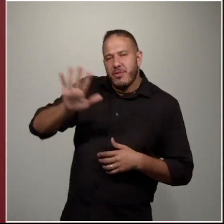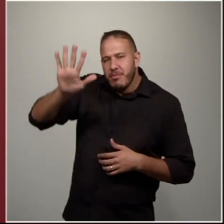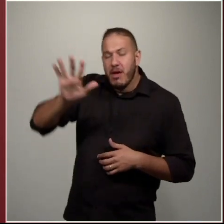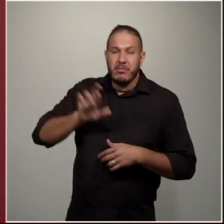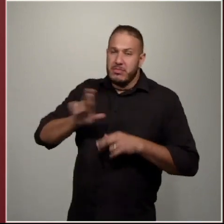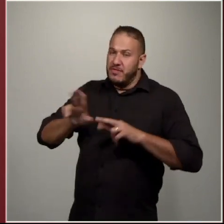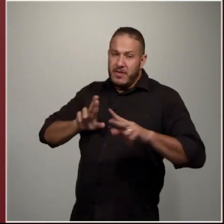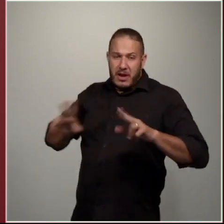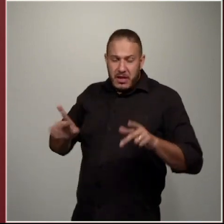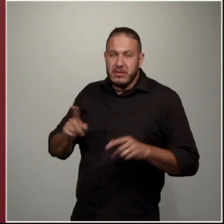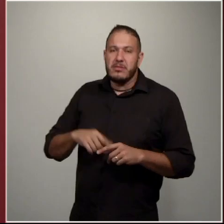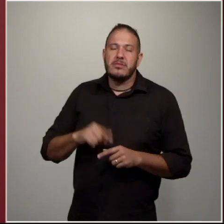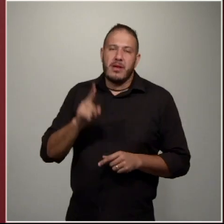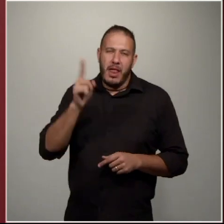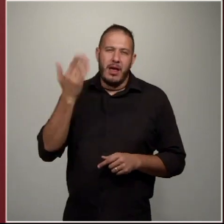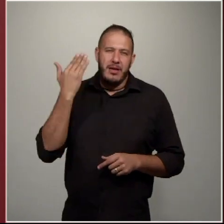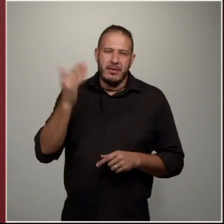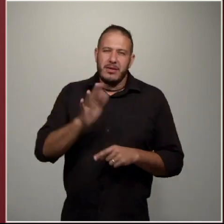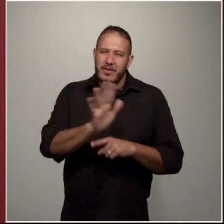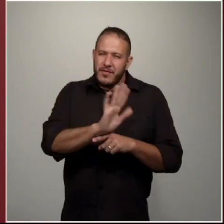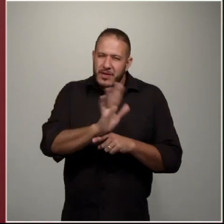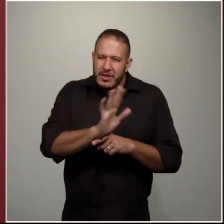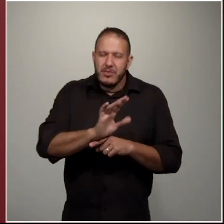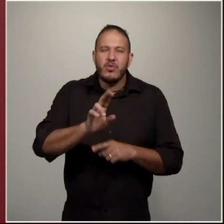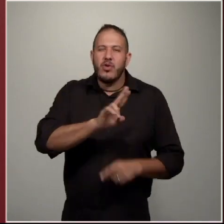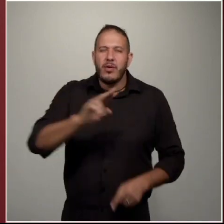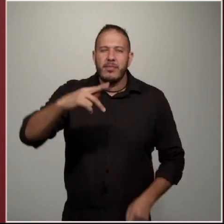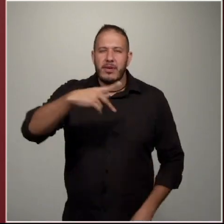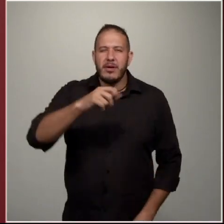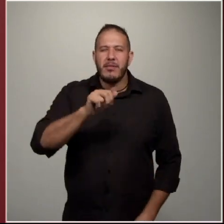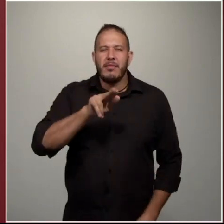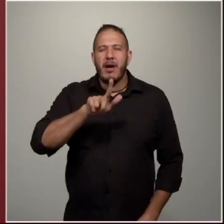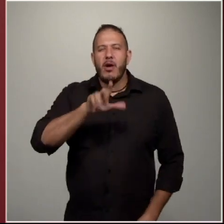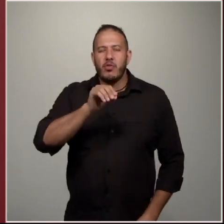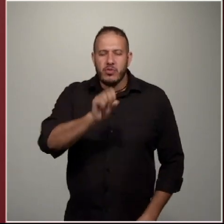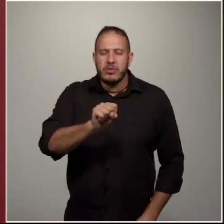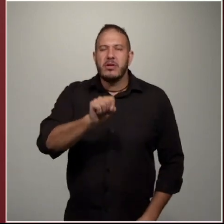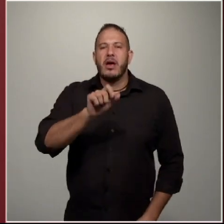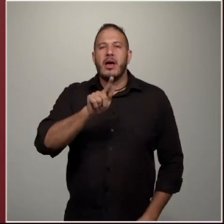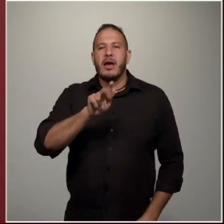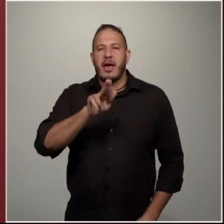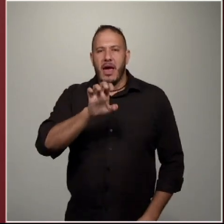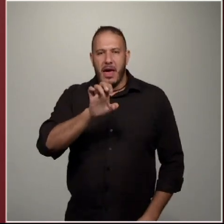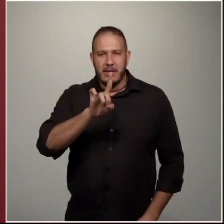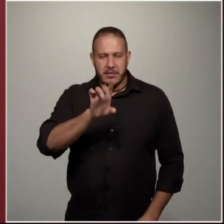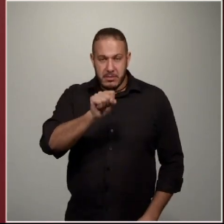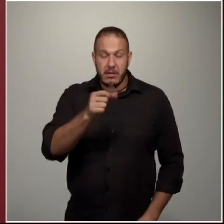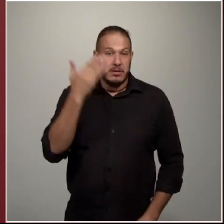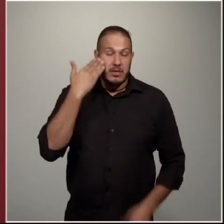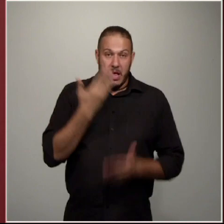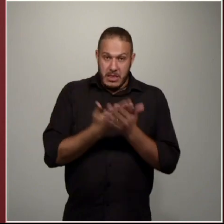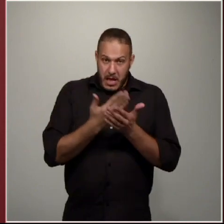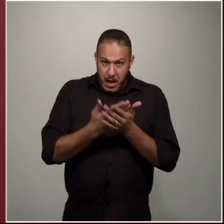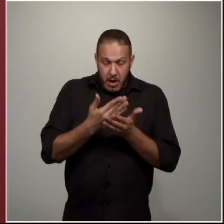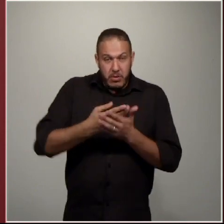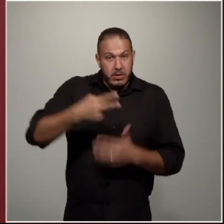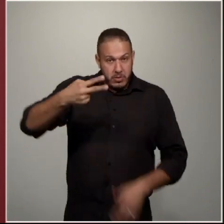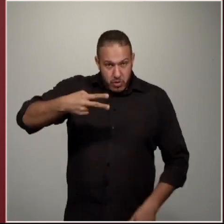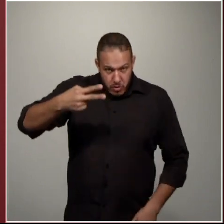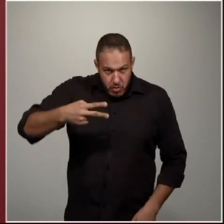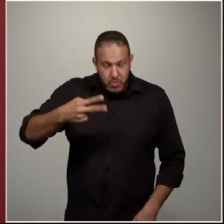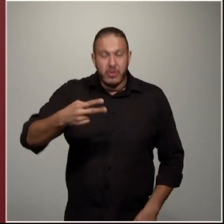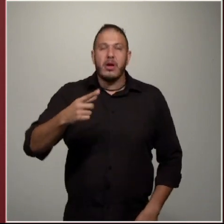então é lá no vídeo dodô paulo guedes na aula 2 é o paulo guedes é um